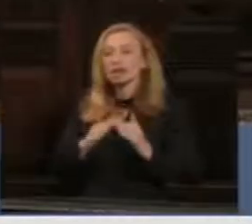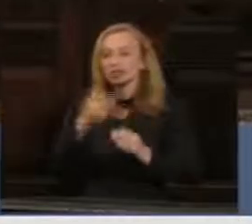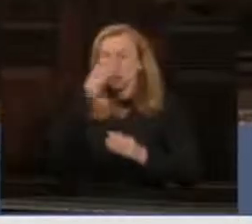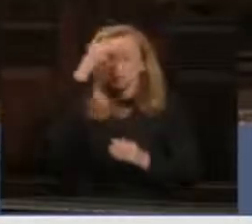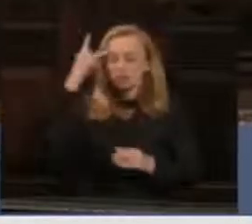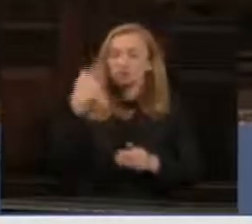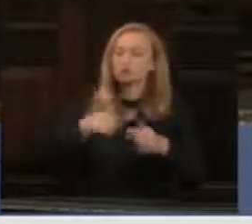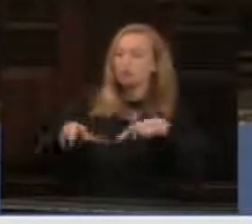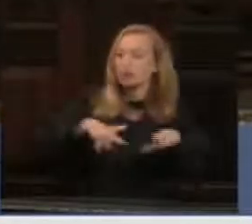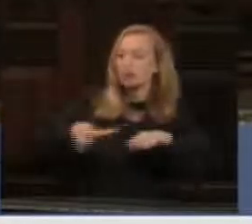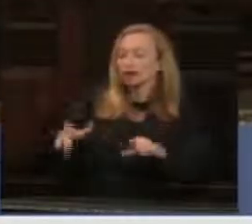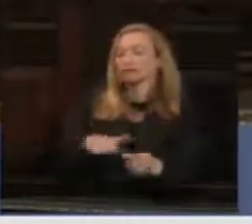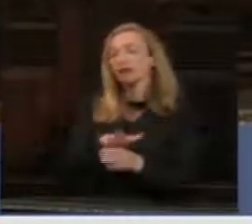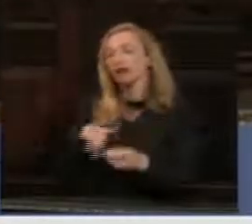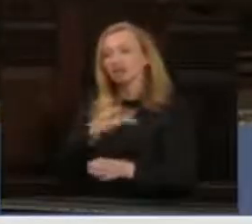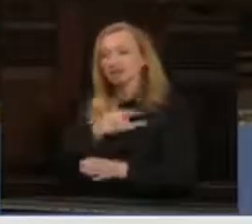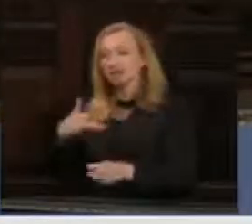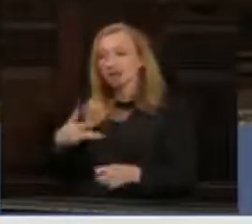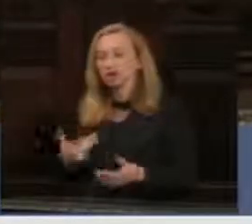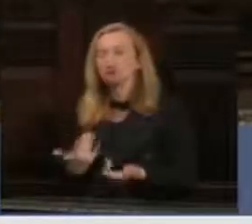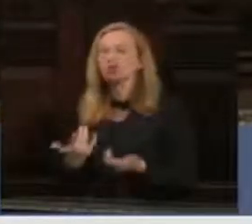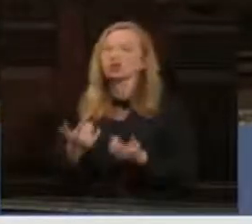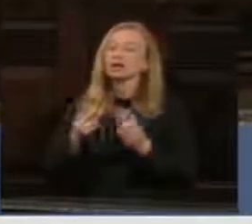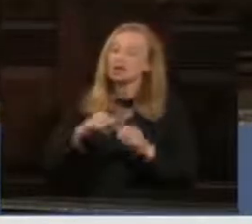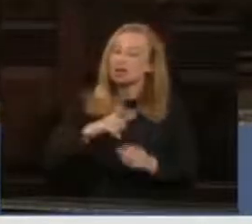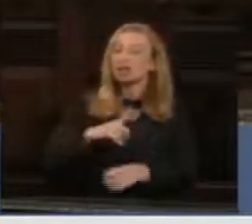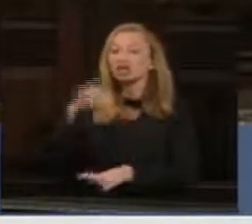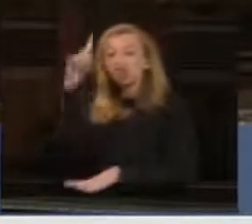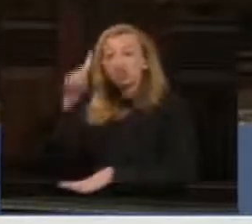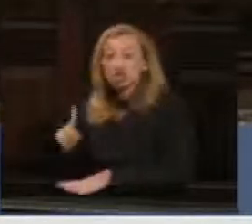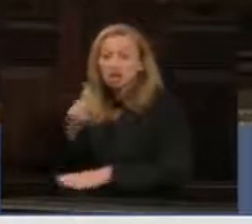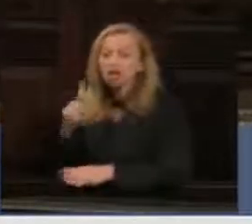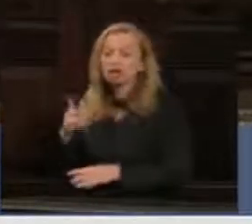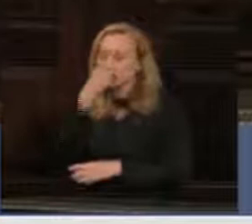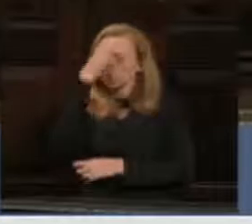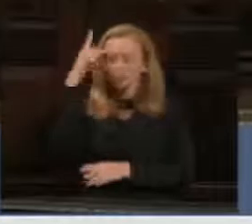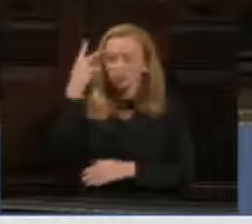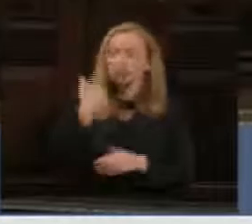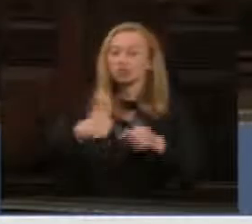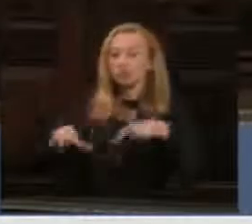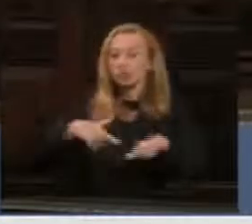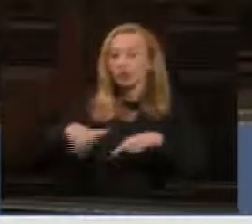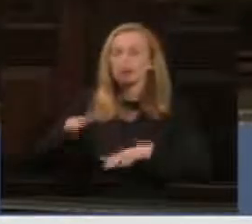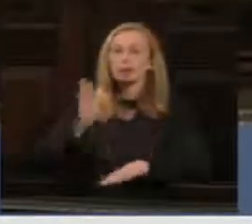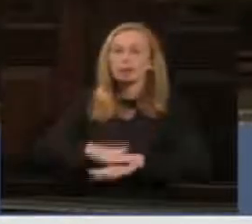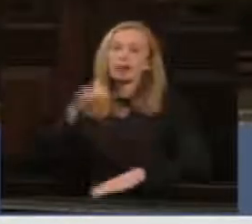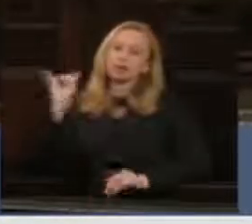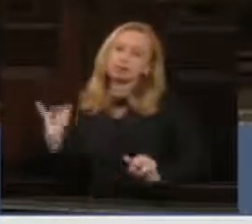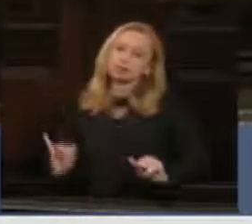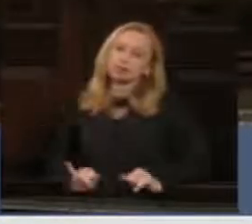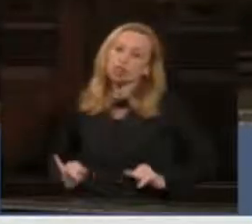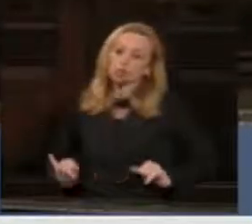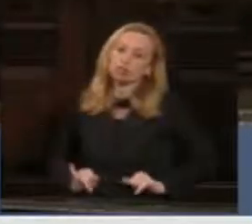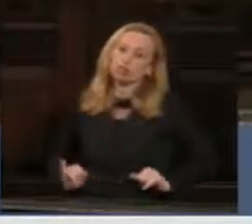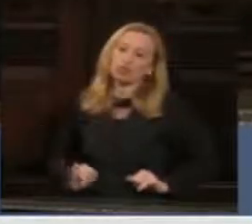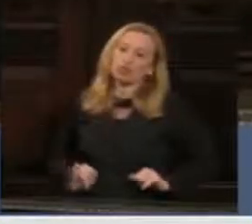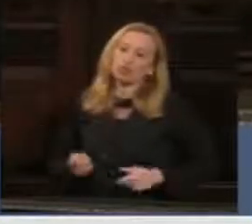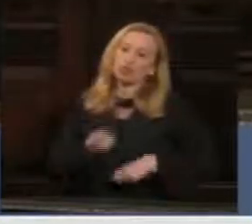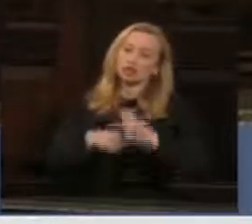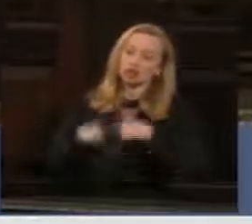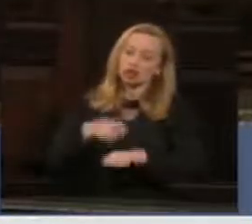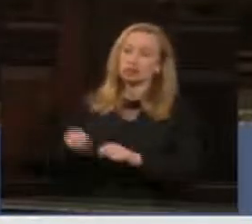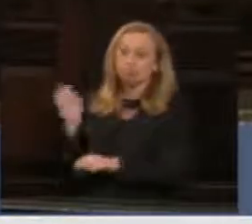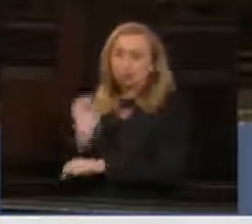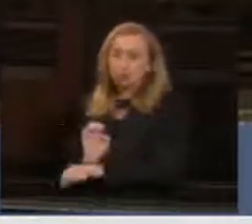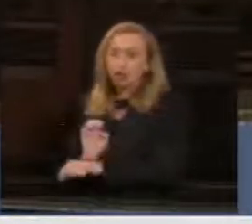que haja a implementação dos direitos dos servidores que mais sofrem na administração